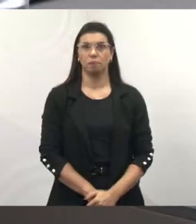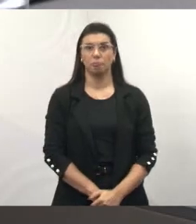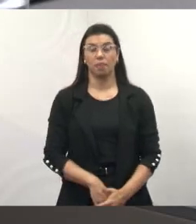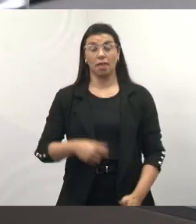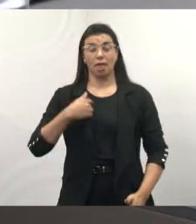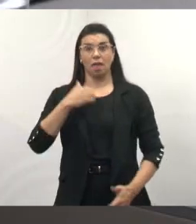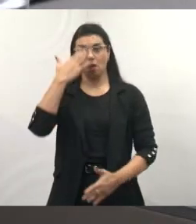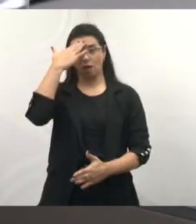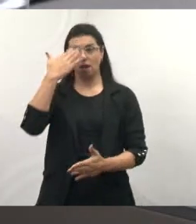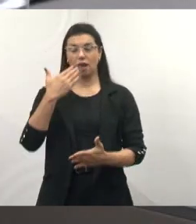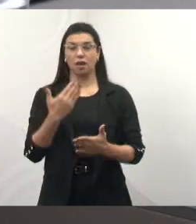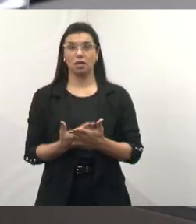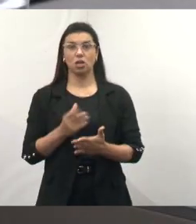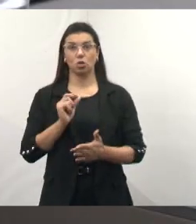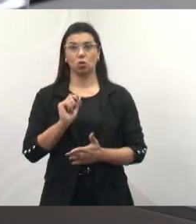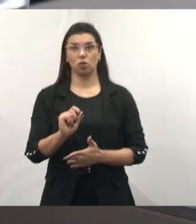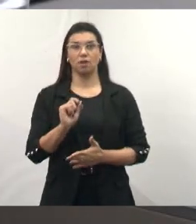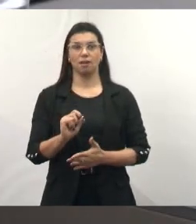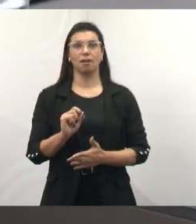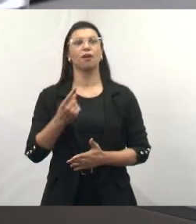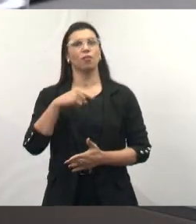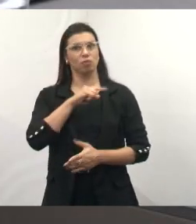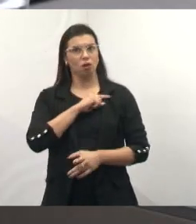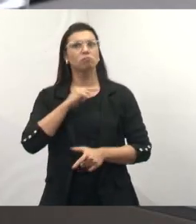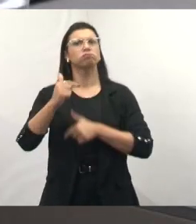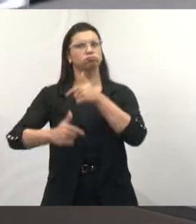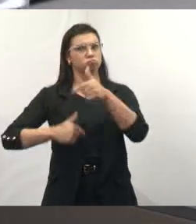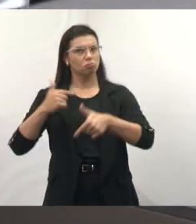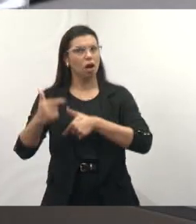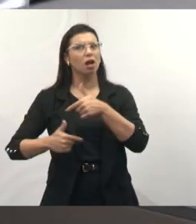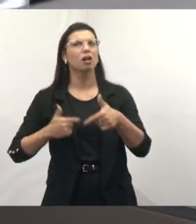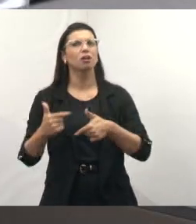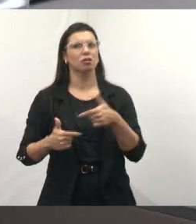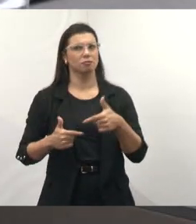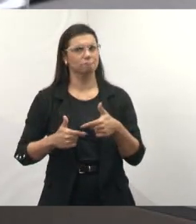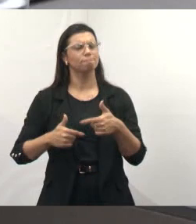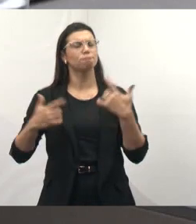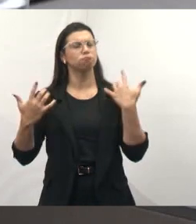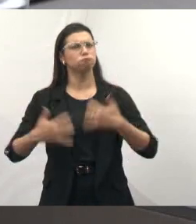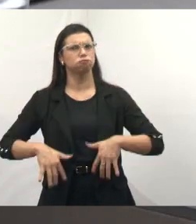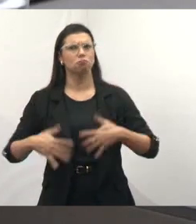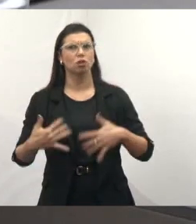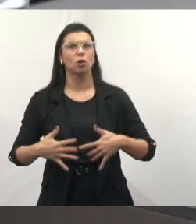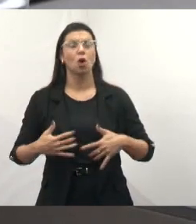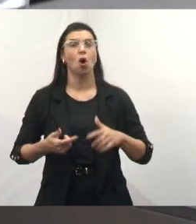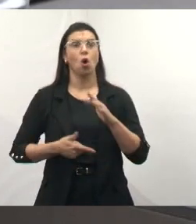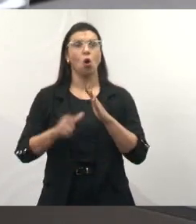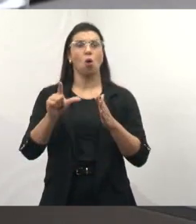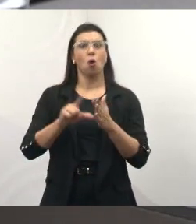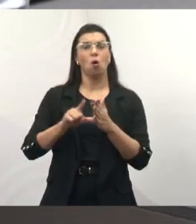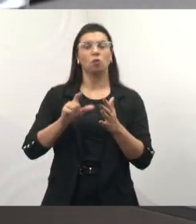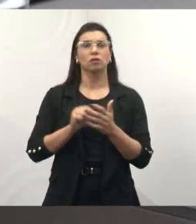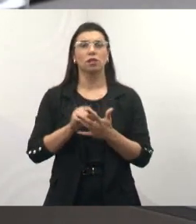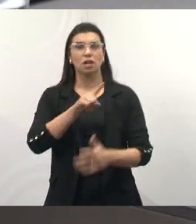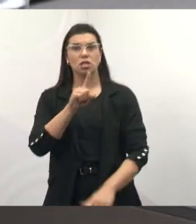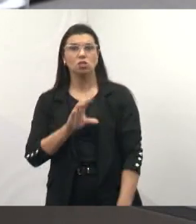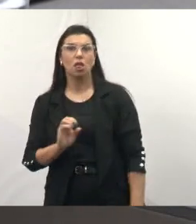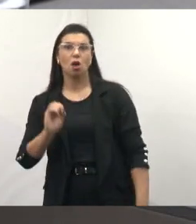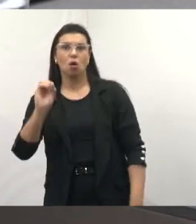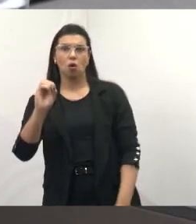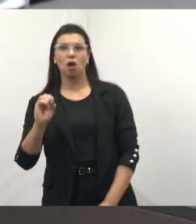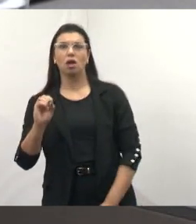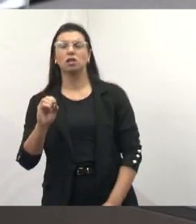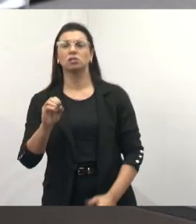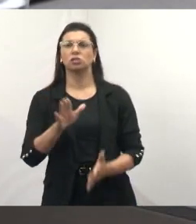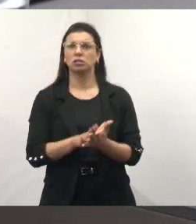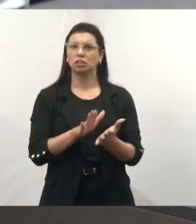Eu acredito que está sendo feito muito. Ontem mesmo tivemos ali na Zona Oeste da nossa cidade, não é, assinando,